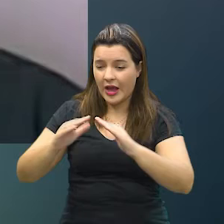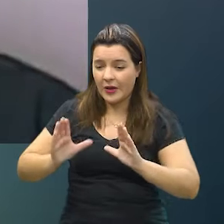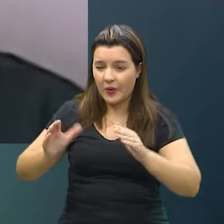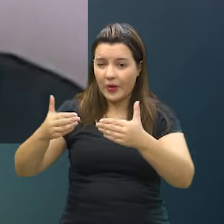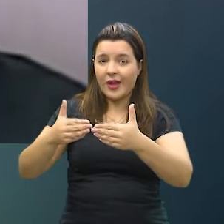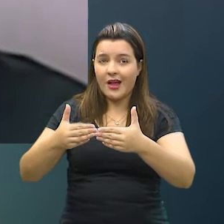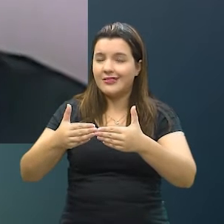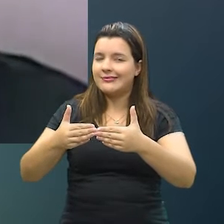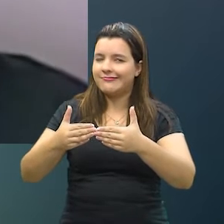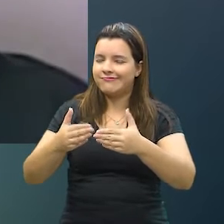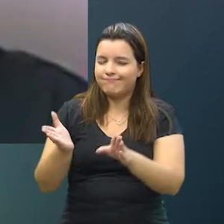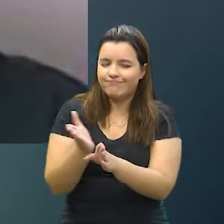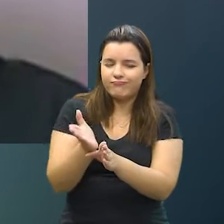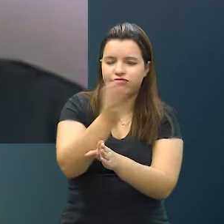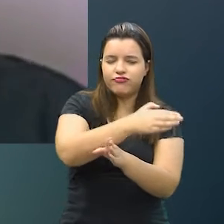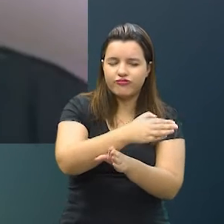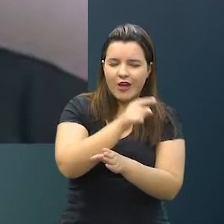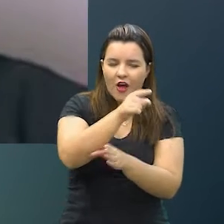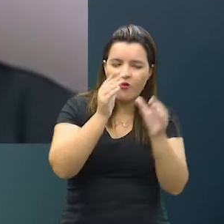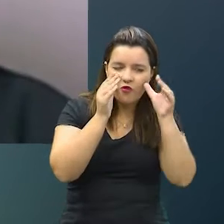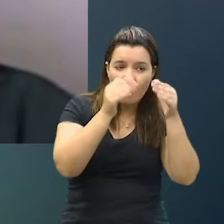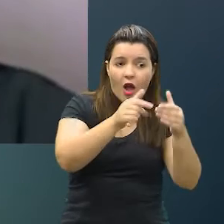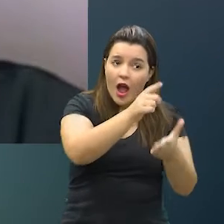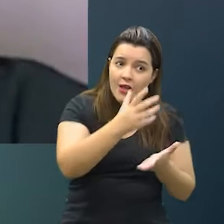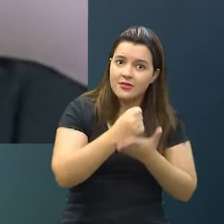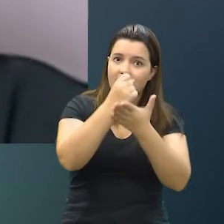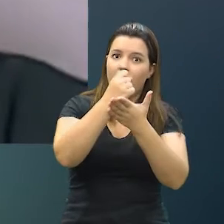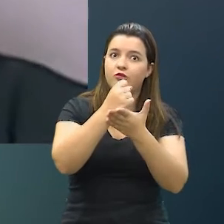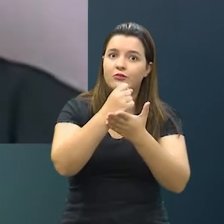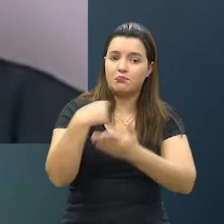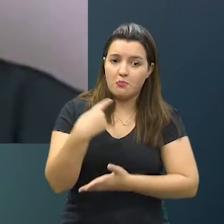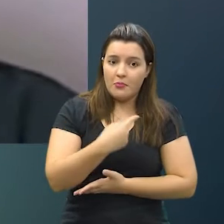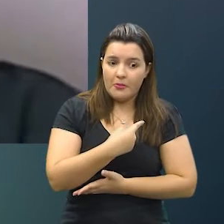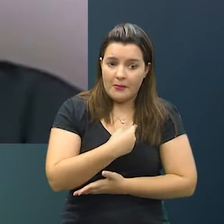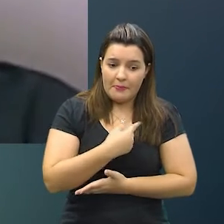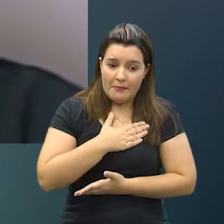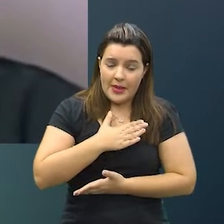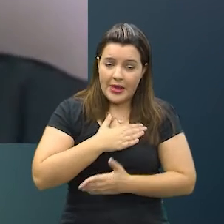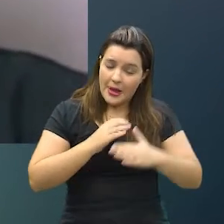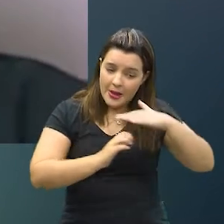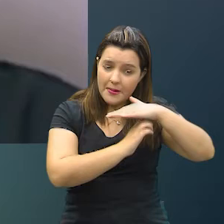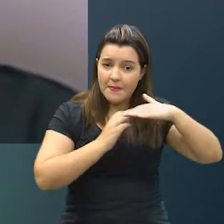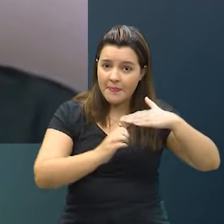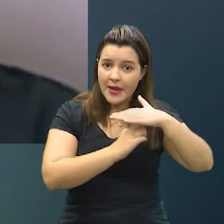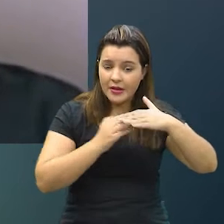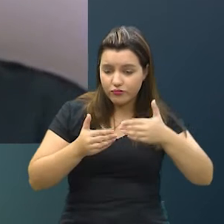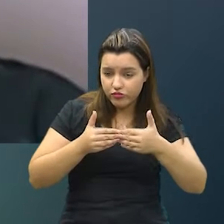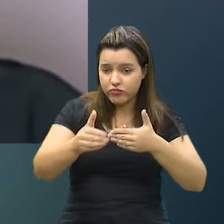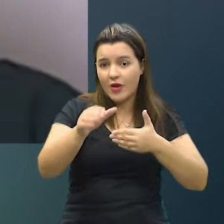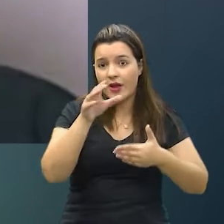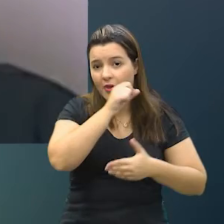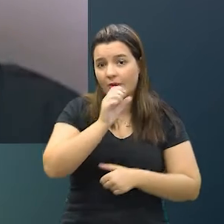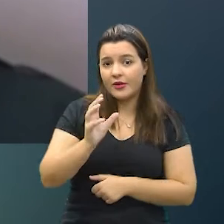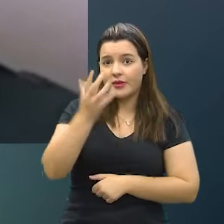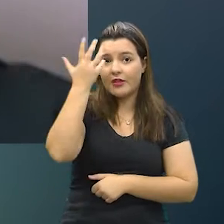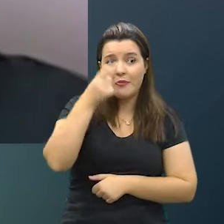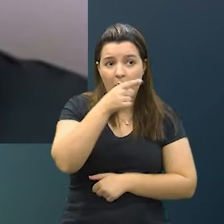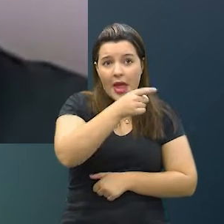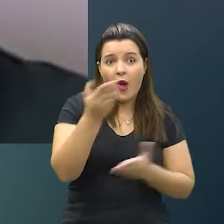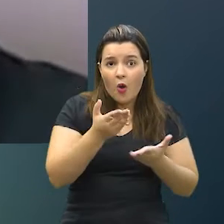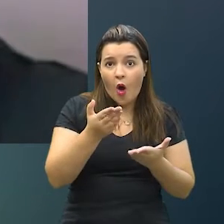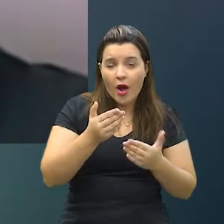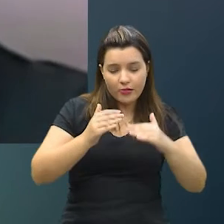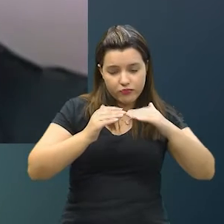salvação do momento, né? E essa solução que a gente conseguiu a curto prazo, hoje está virando